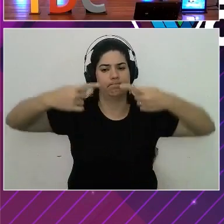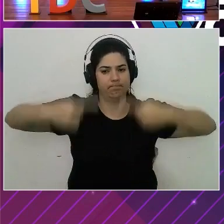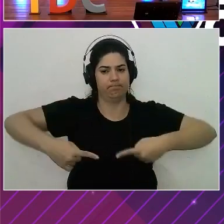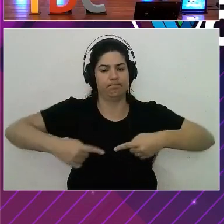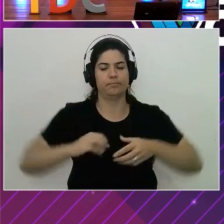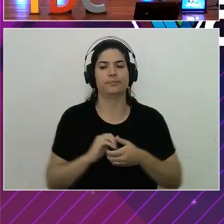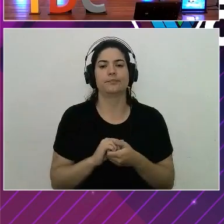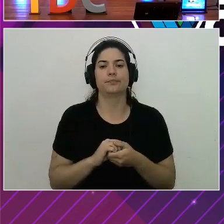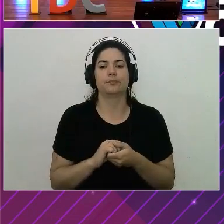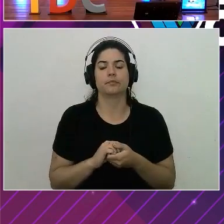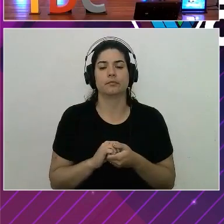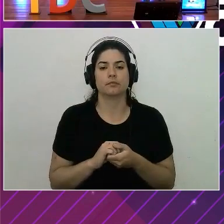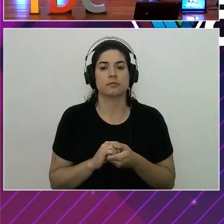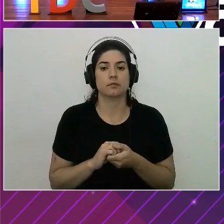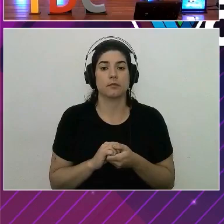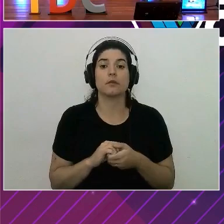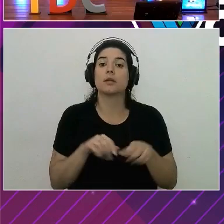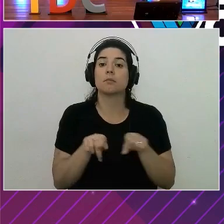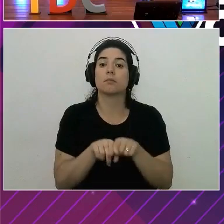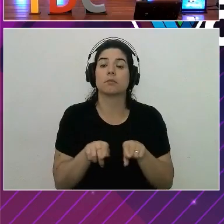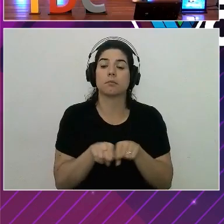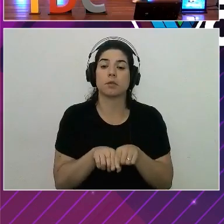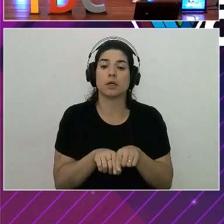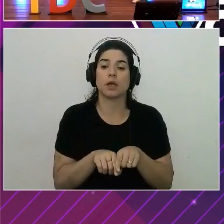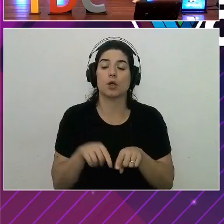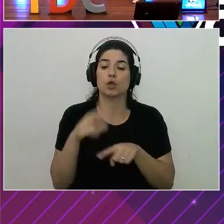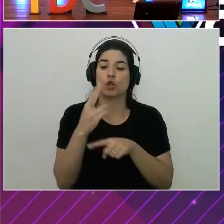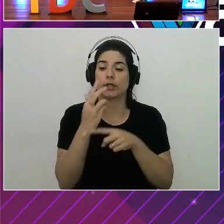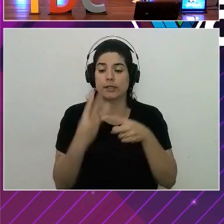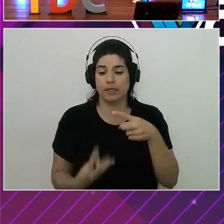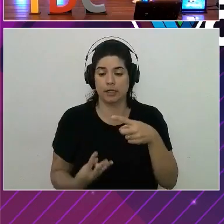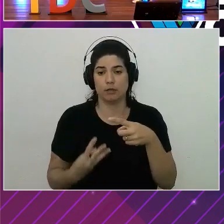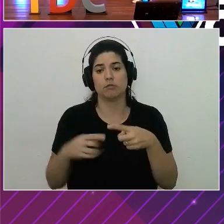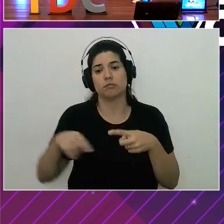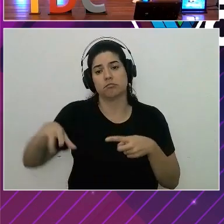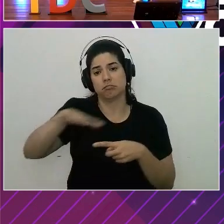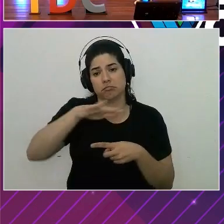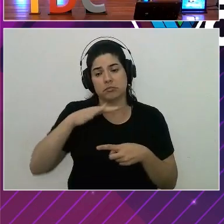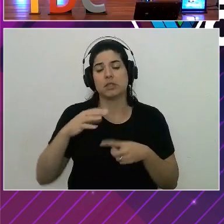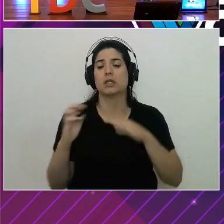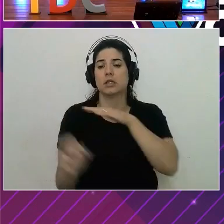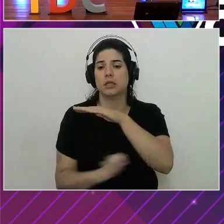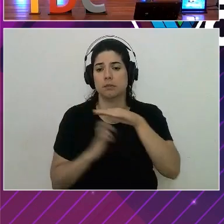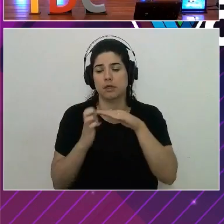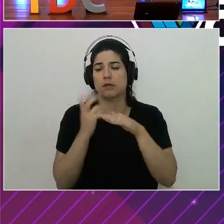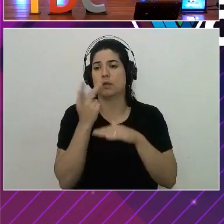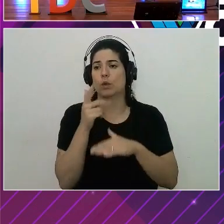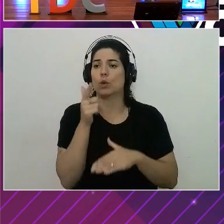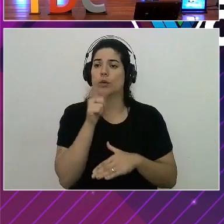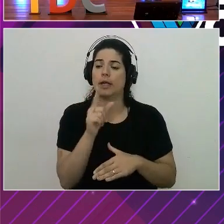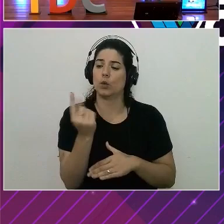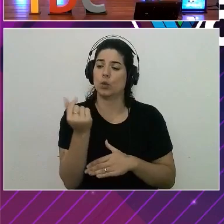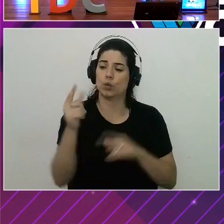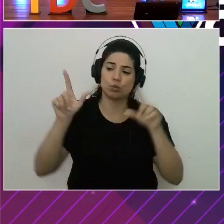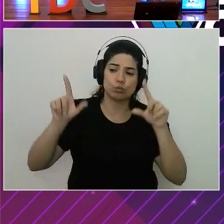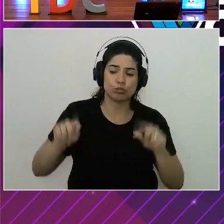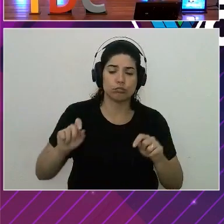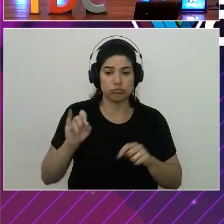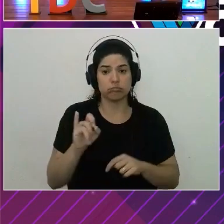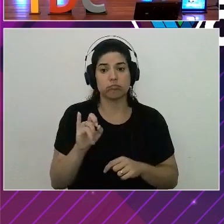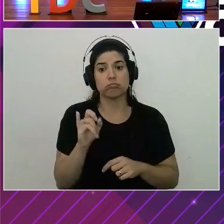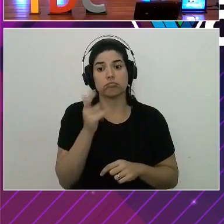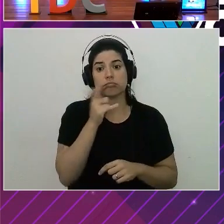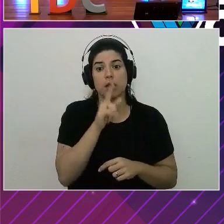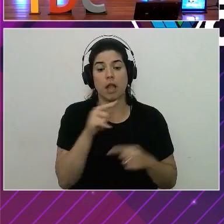2/3 dessas empresas, né, reportaram que a redução tiveram redução de custos quando adotaram algum tipo de ferramenta de machine learning ou